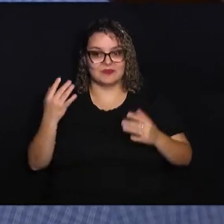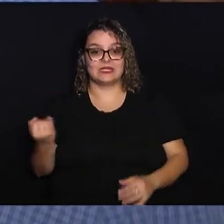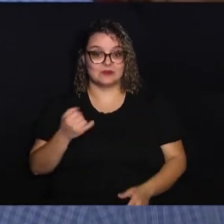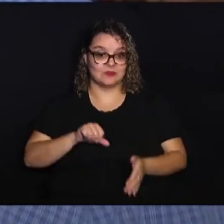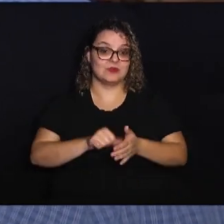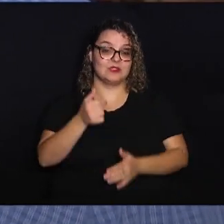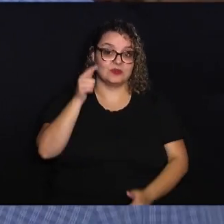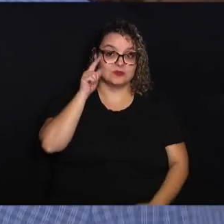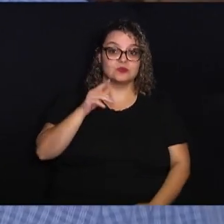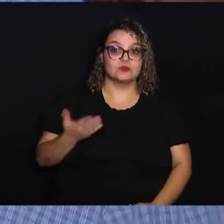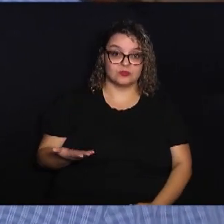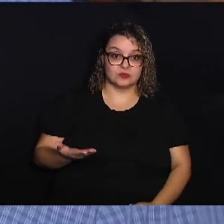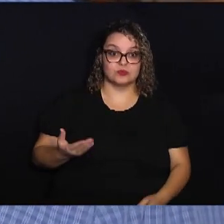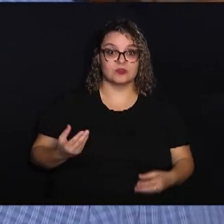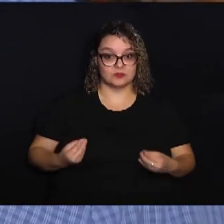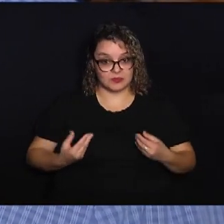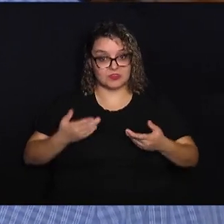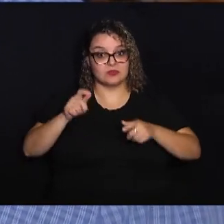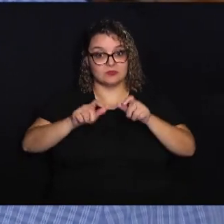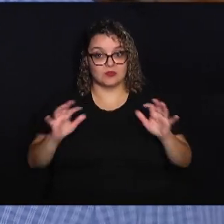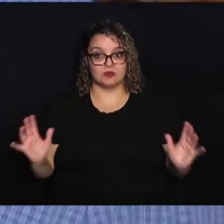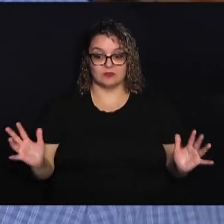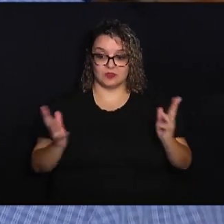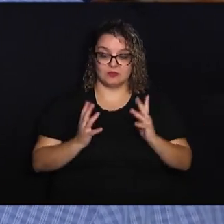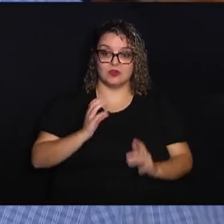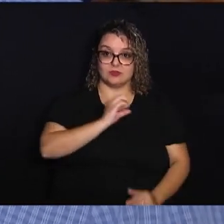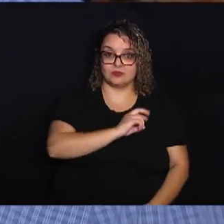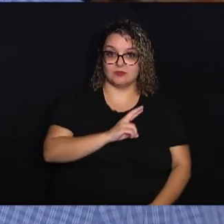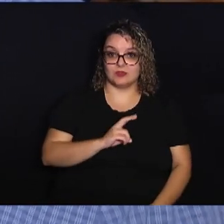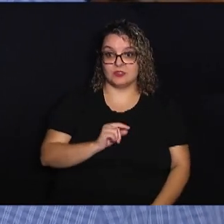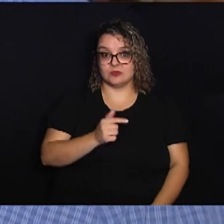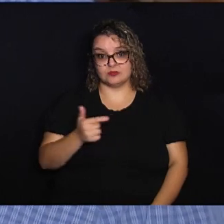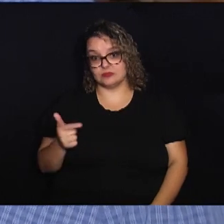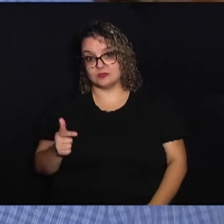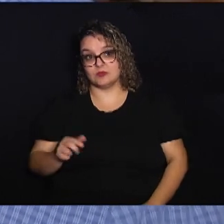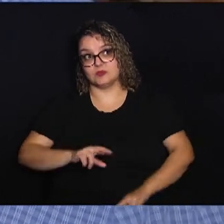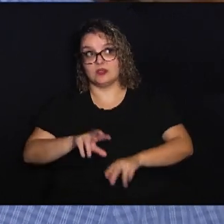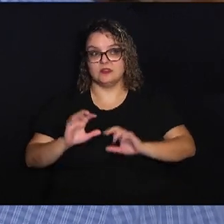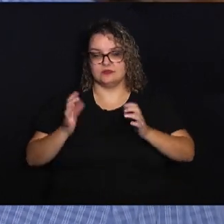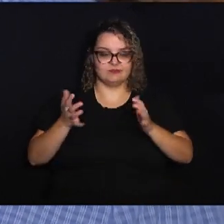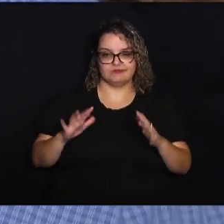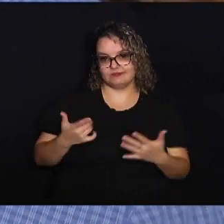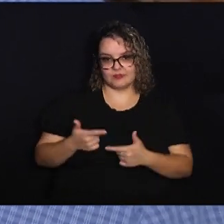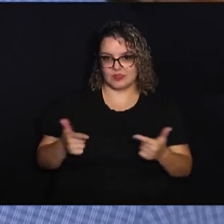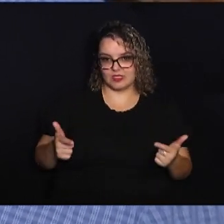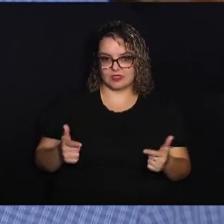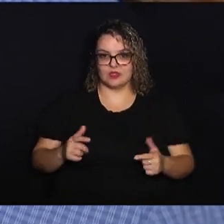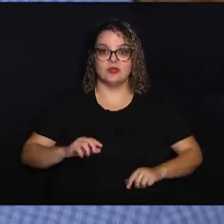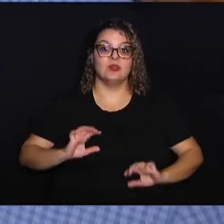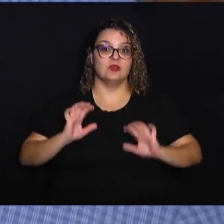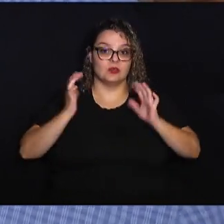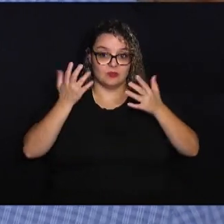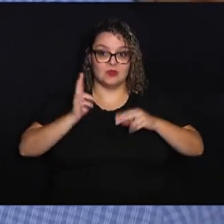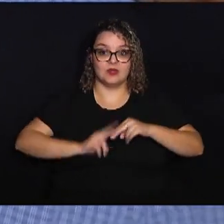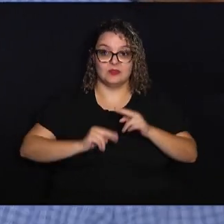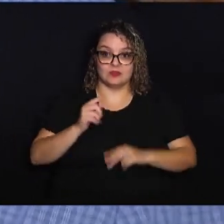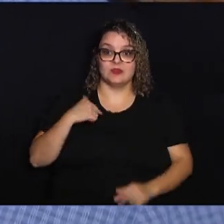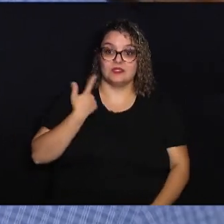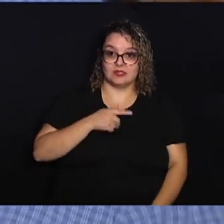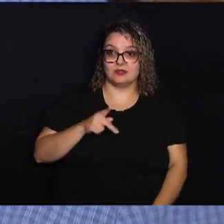ali adquirem uma concessão daquele espaço e utilizem aquele espaço até mesmo para, vamos falar